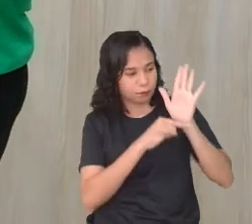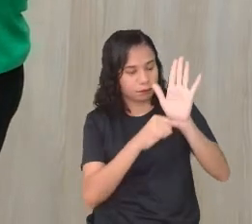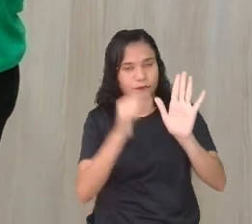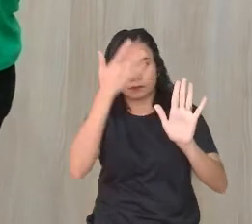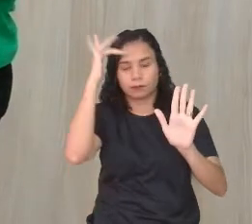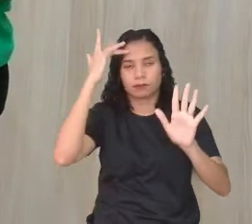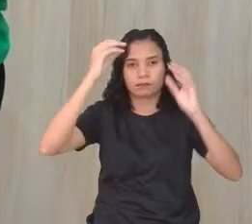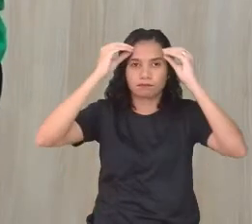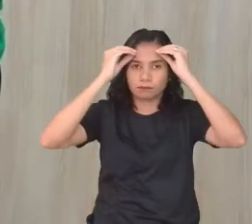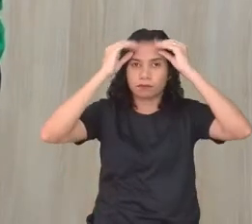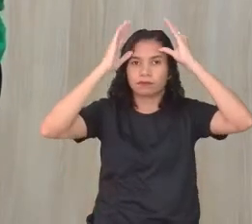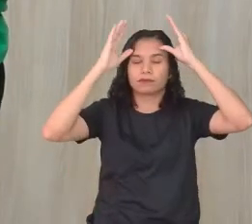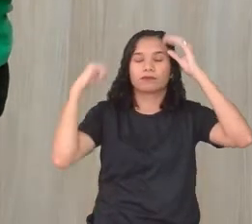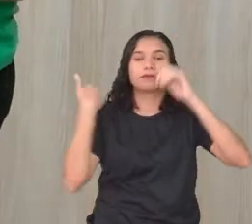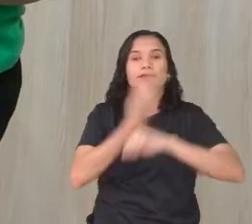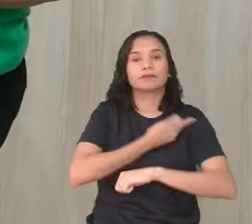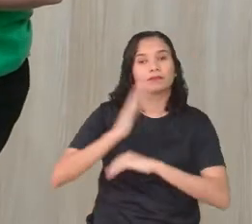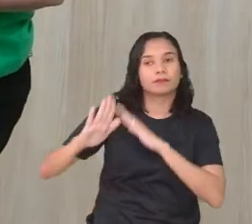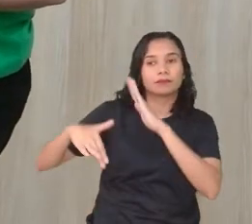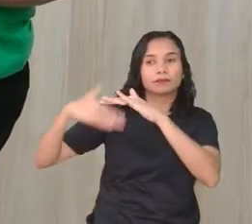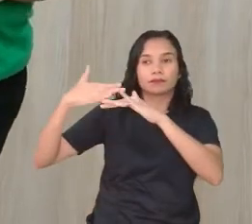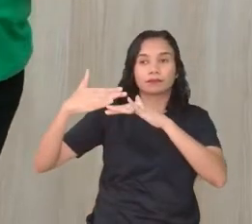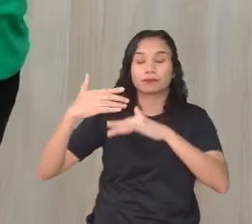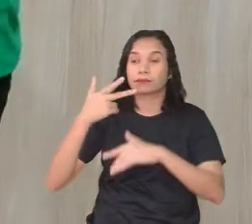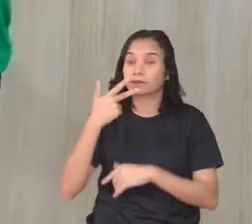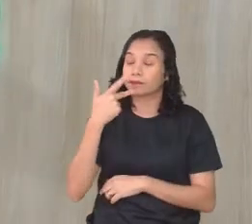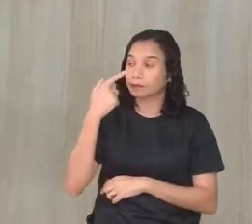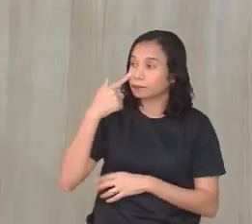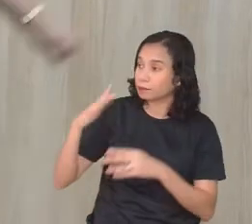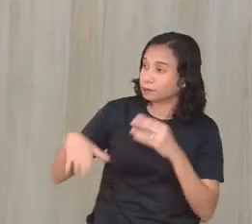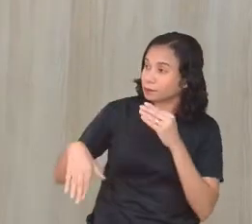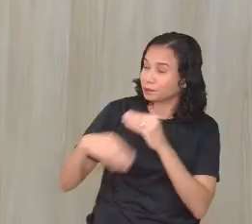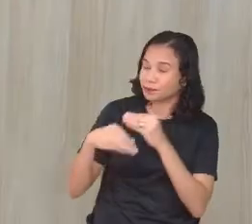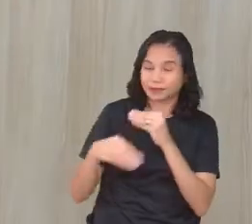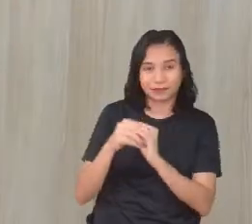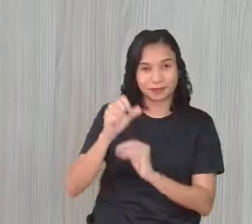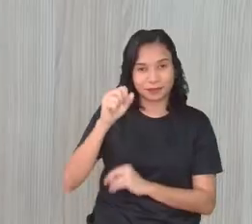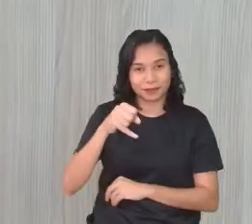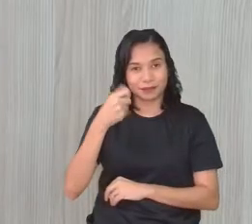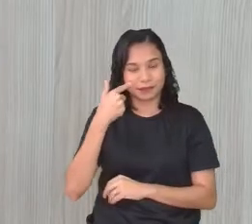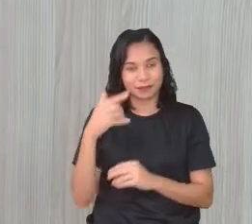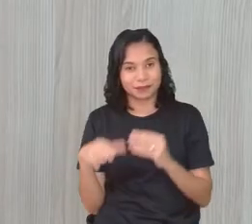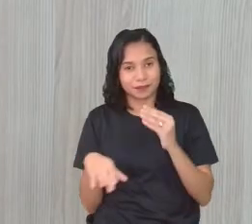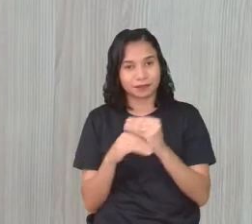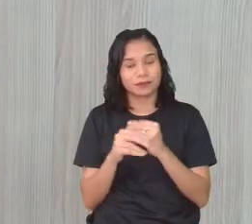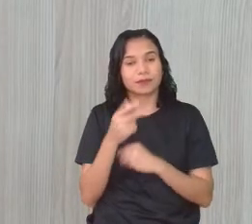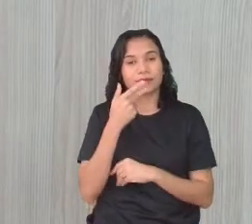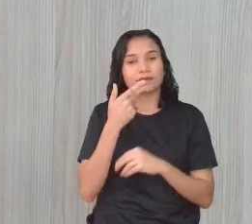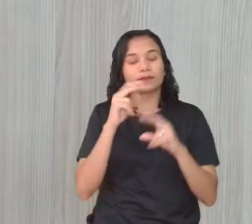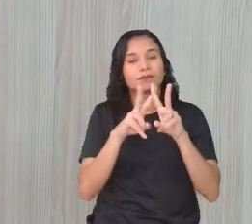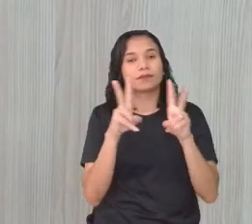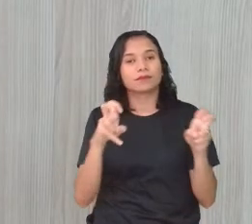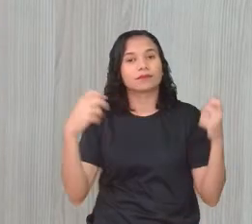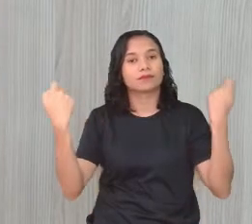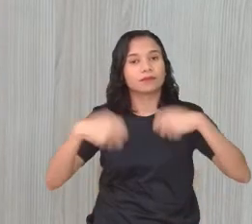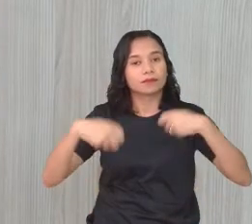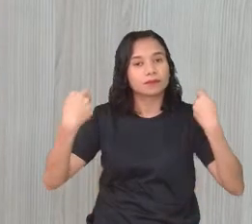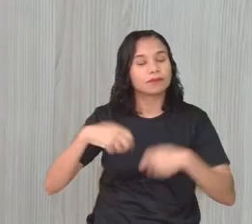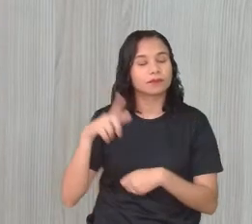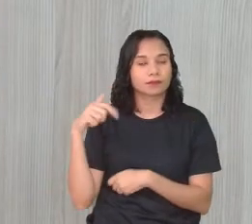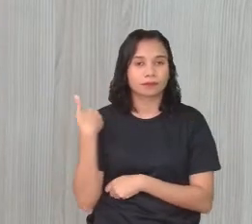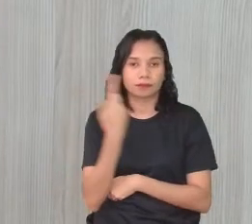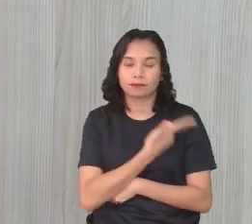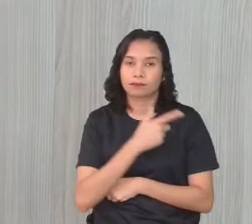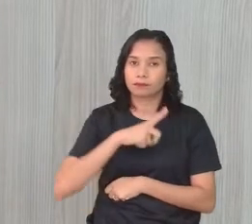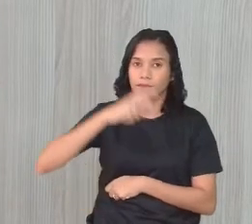Ela contribui para o nosso crescimento. Eu ia falar, professora Pode Adriana, falar, professora completando a Vivi. sua fala. Você estava falando sobre a necessidade de